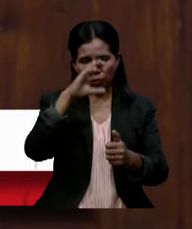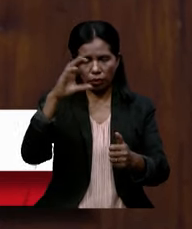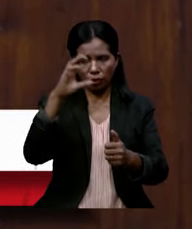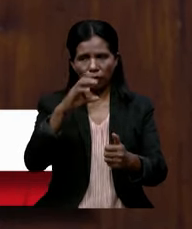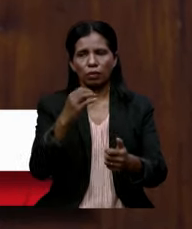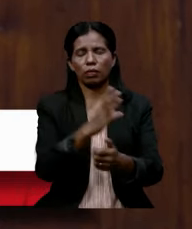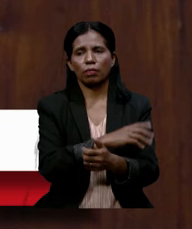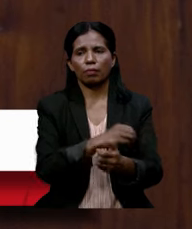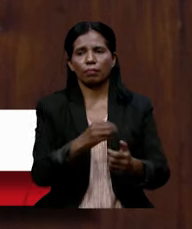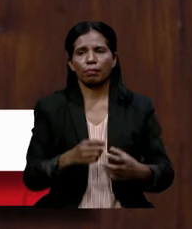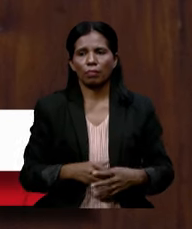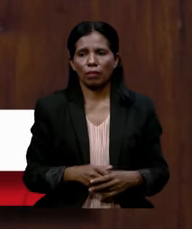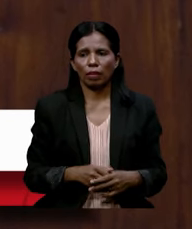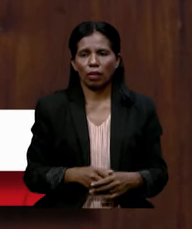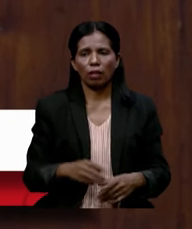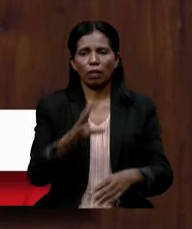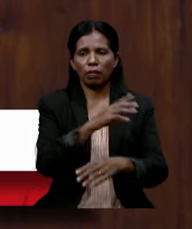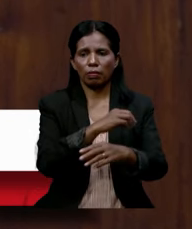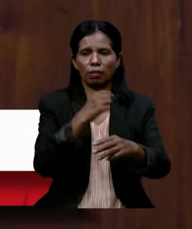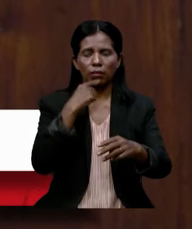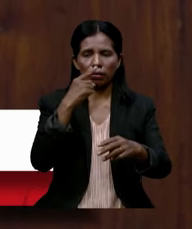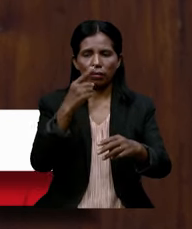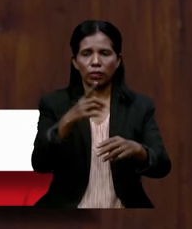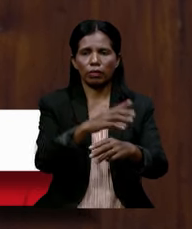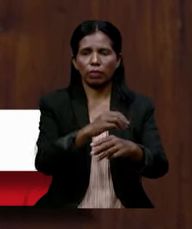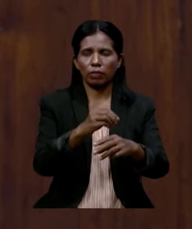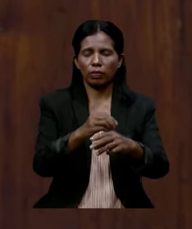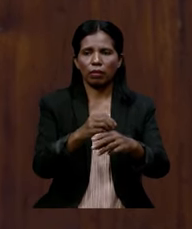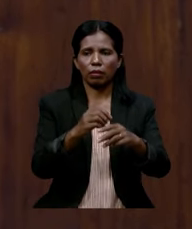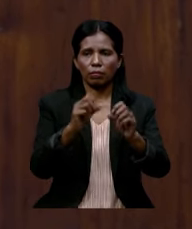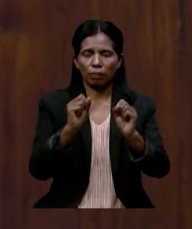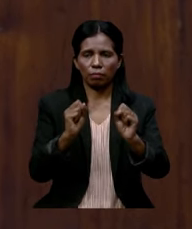fontes ba produção e circulação. O nebele